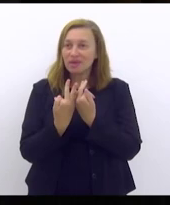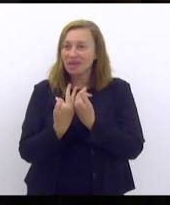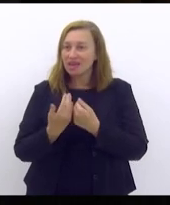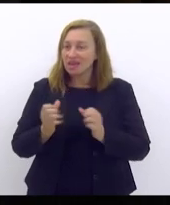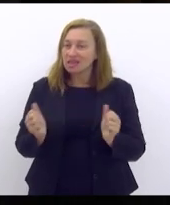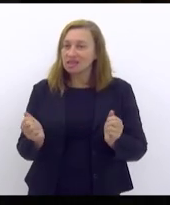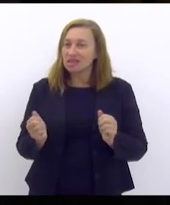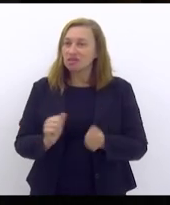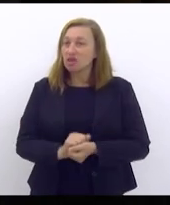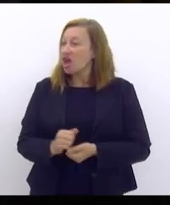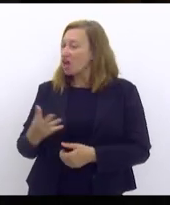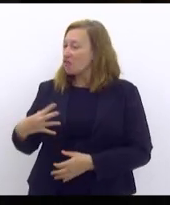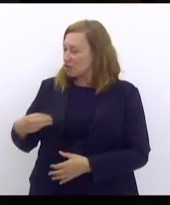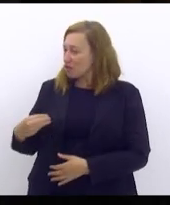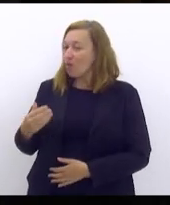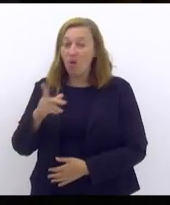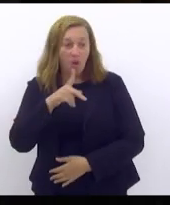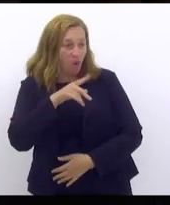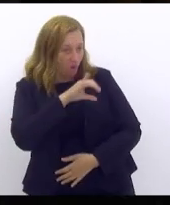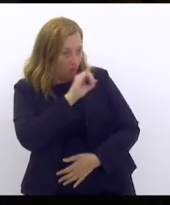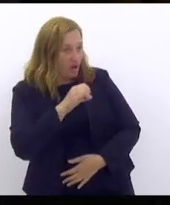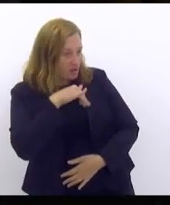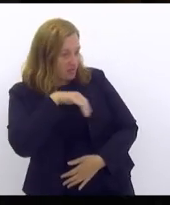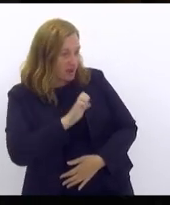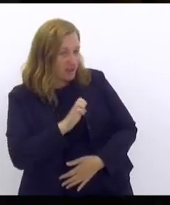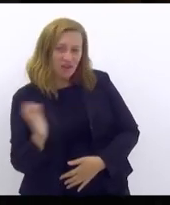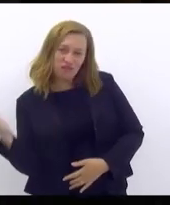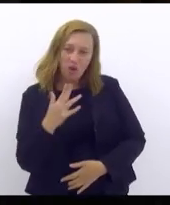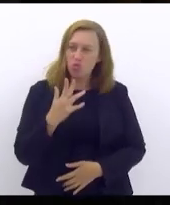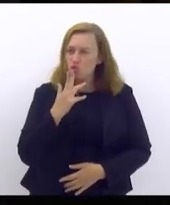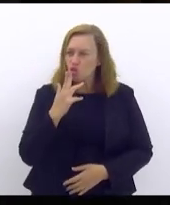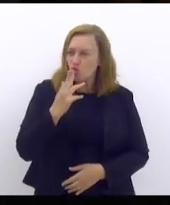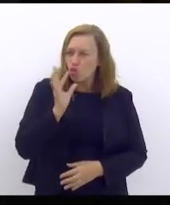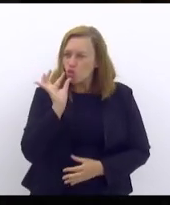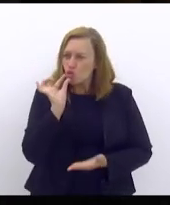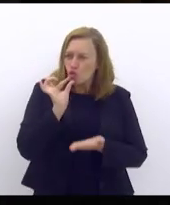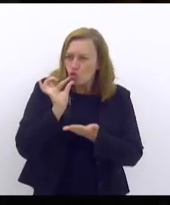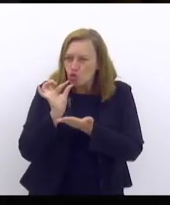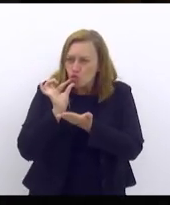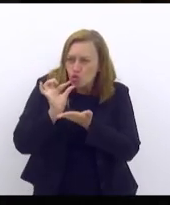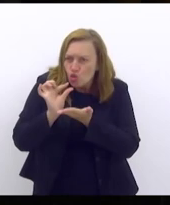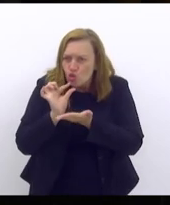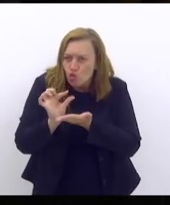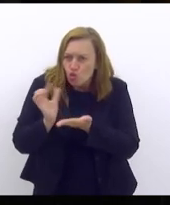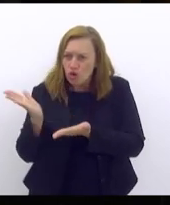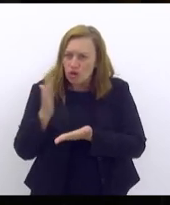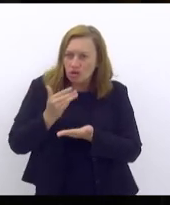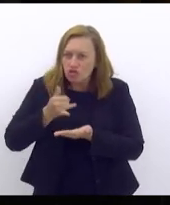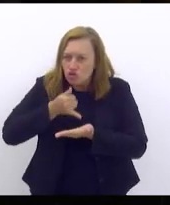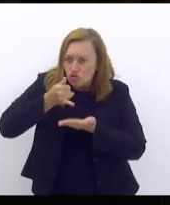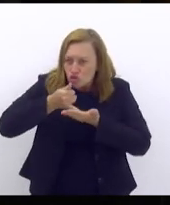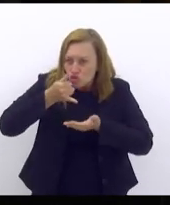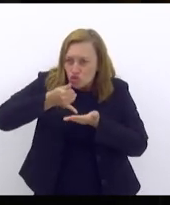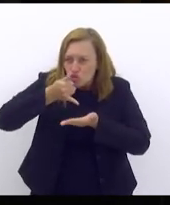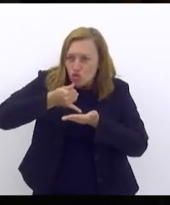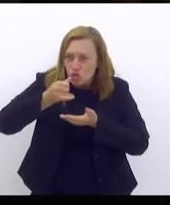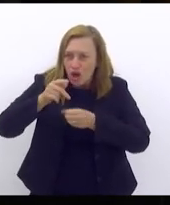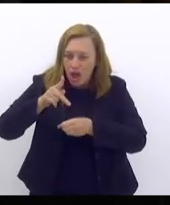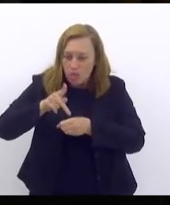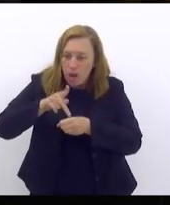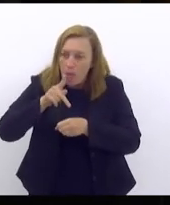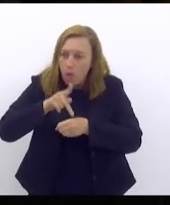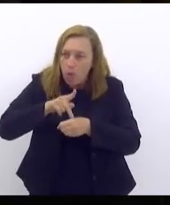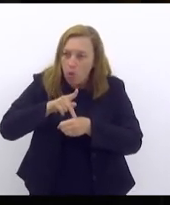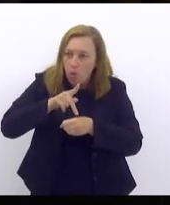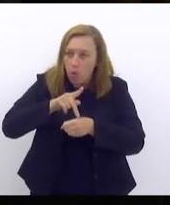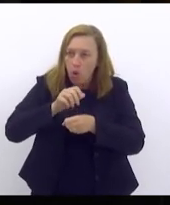filho, oi mãe, vamos fumar um crackzinho racional? Ah, vamos. Aí vai lá e acende um crack na sala da